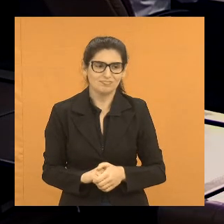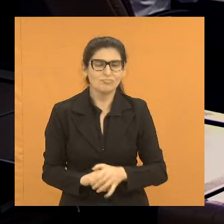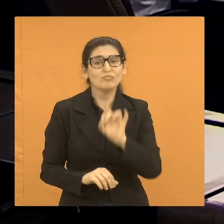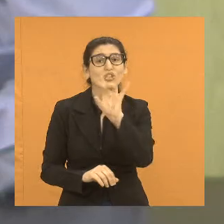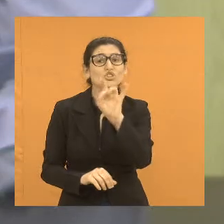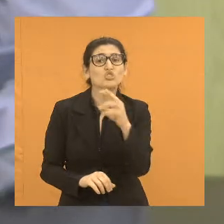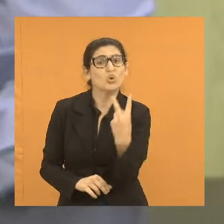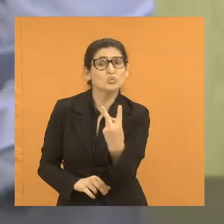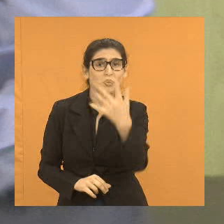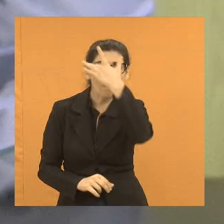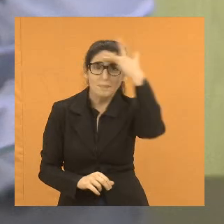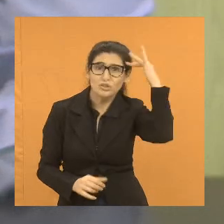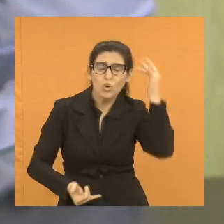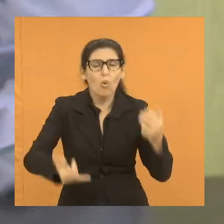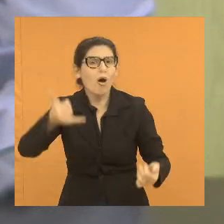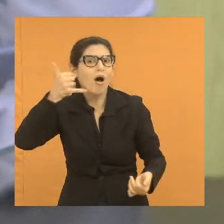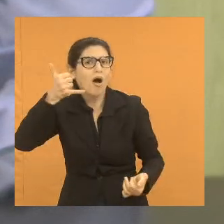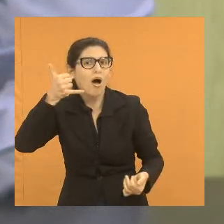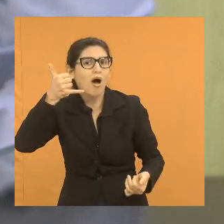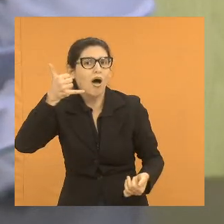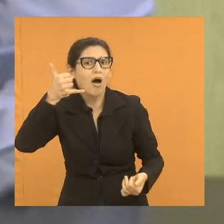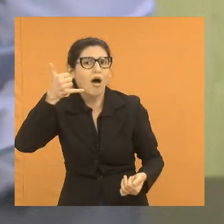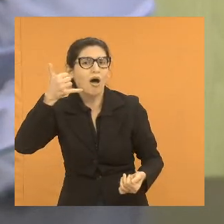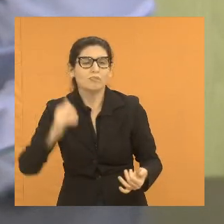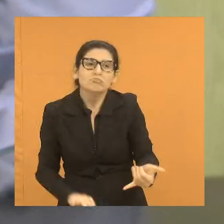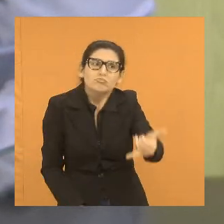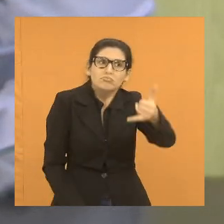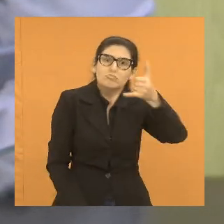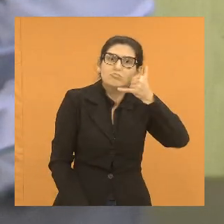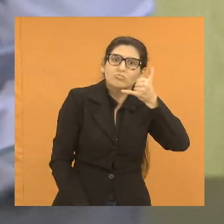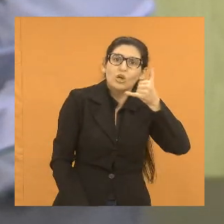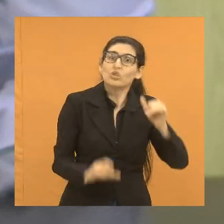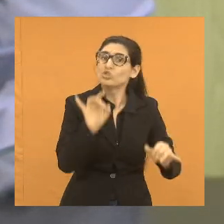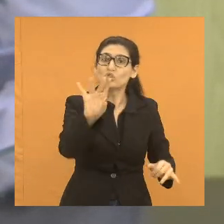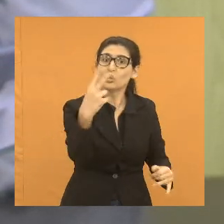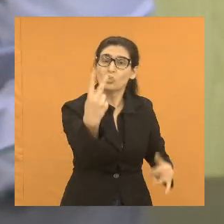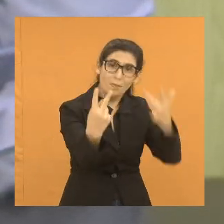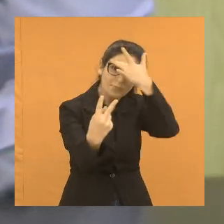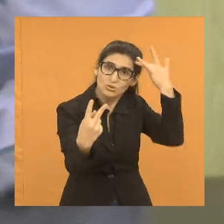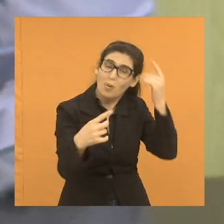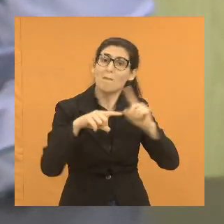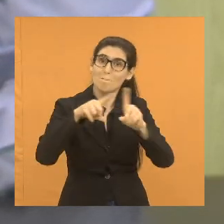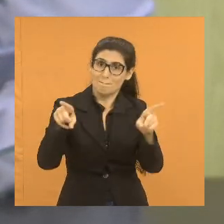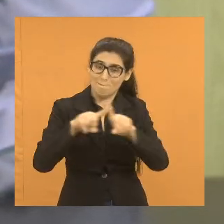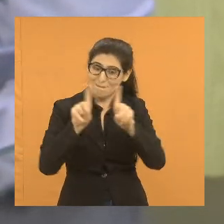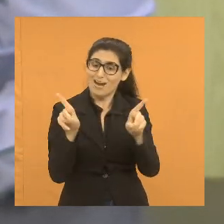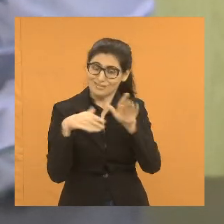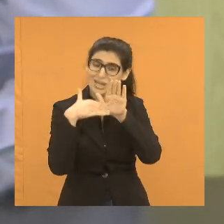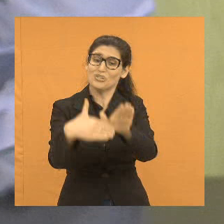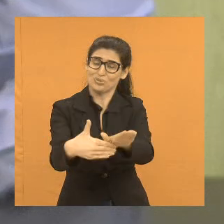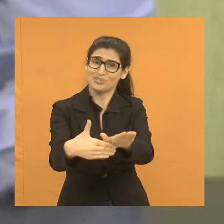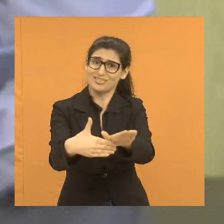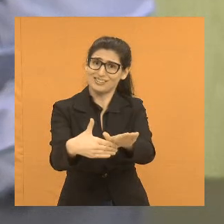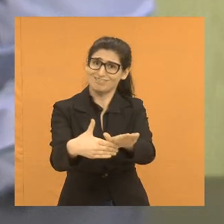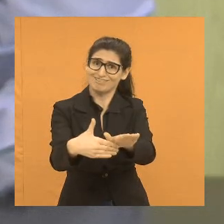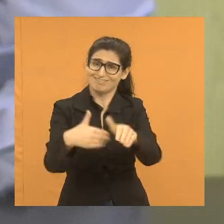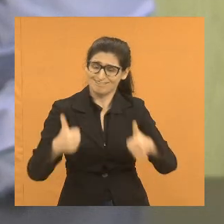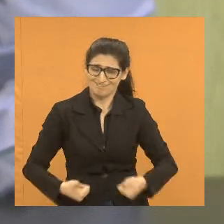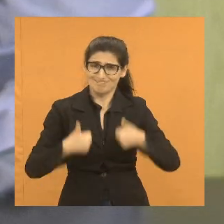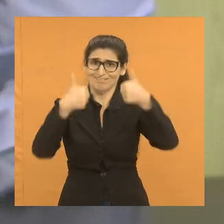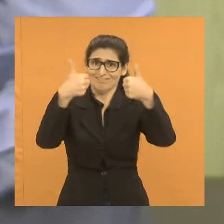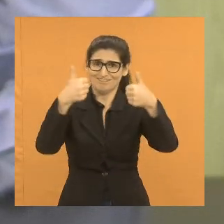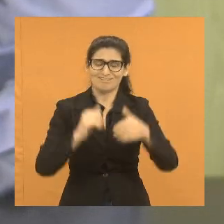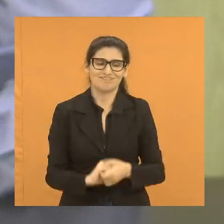2 pessoas trabalhando na ouvidoria, né? Então, acho que é um serviço que está dando bastante certo, né? E deixo aí a